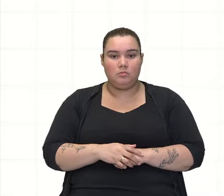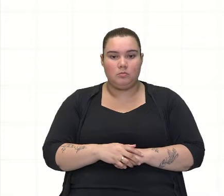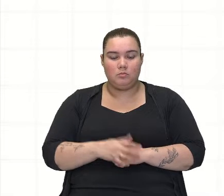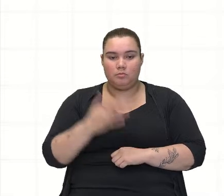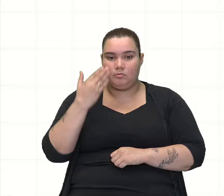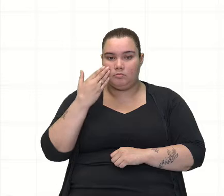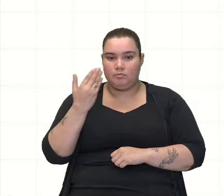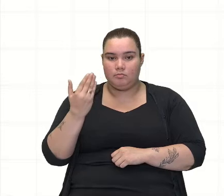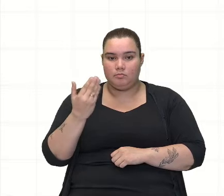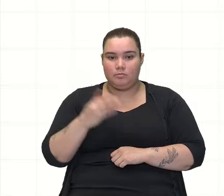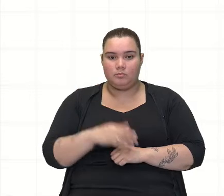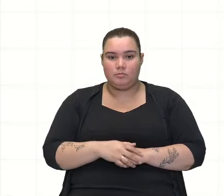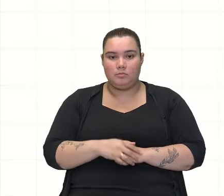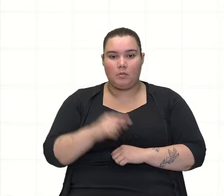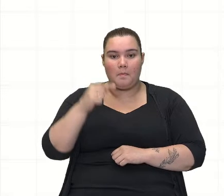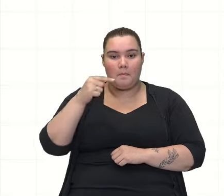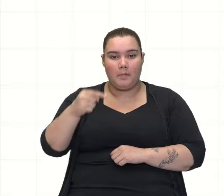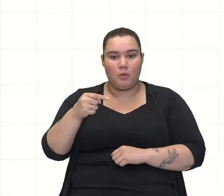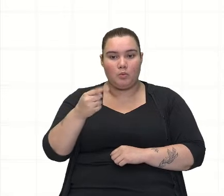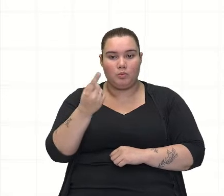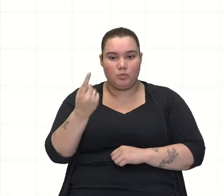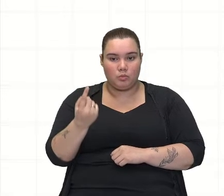Aqui, ó, menos 1.